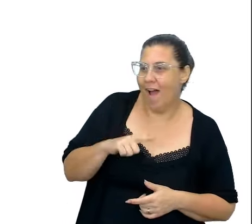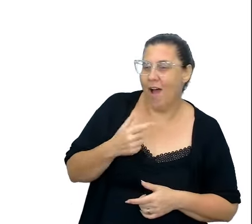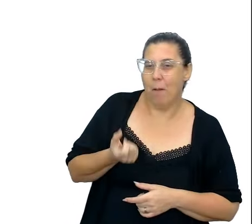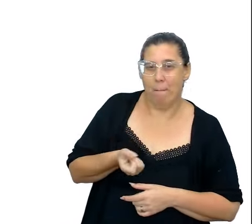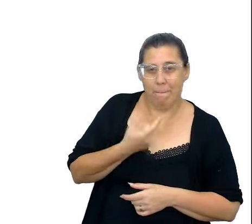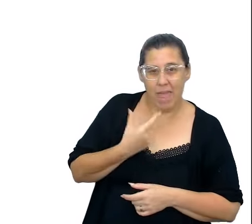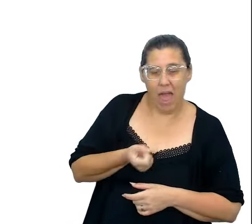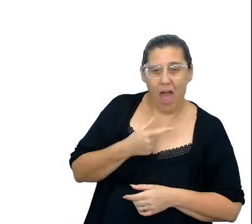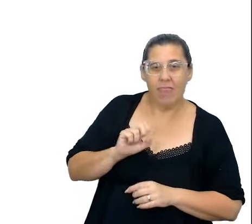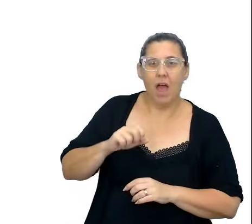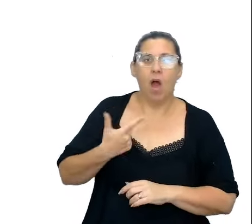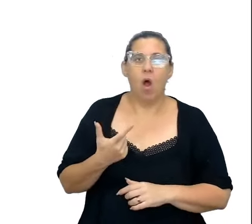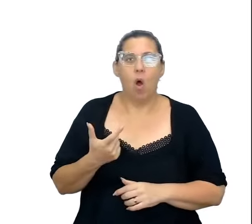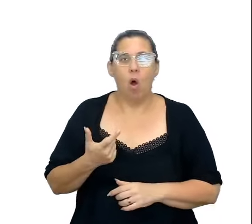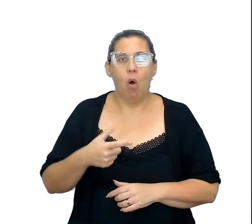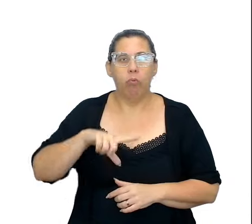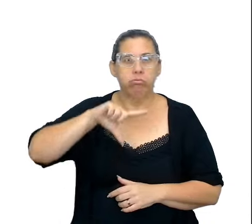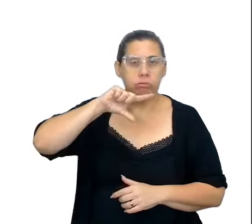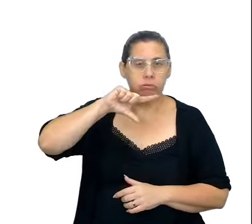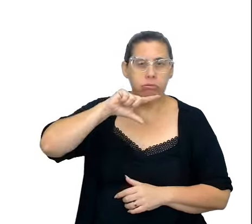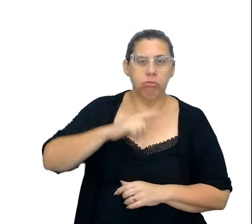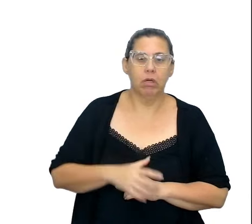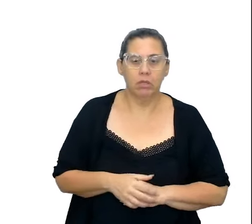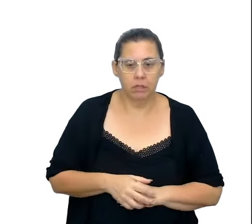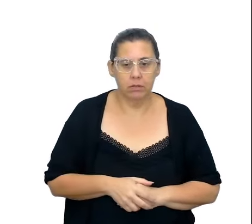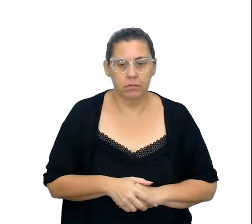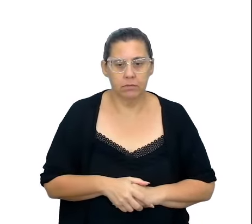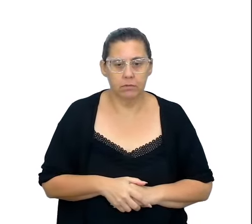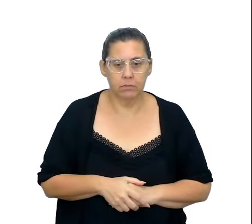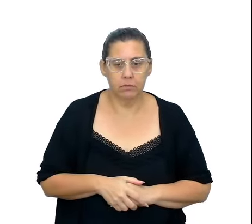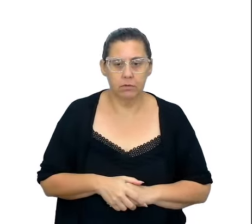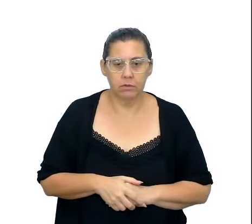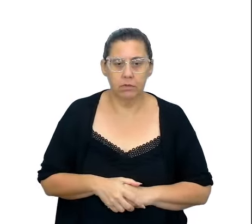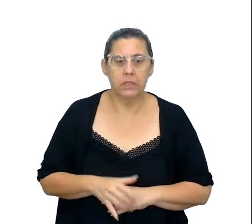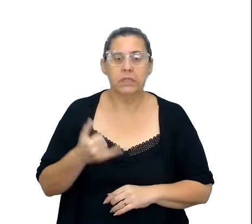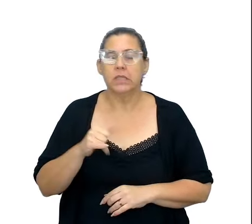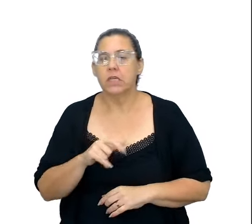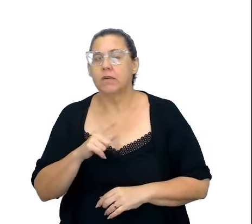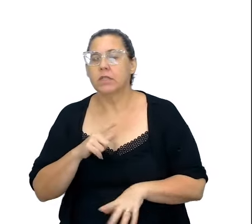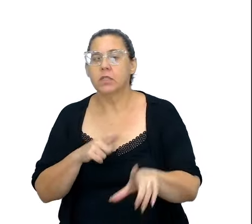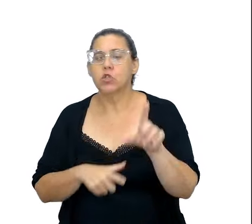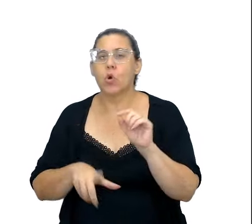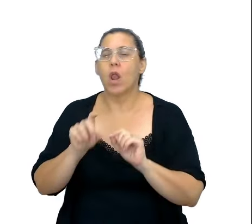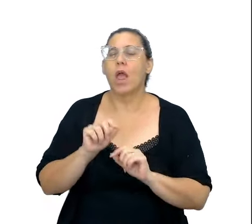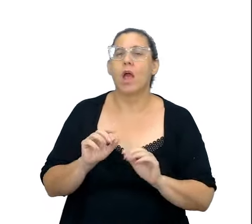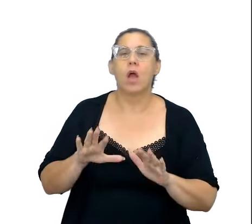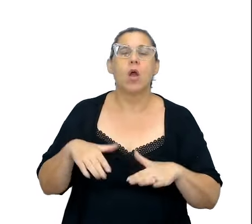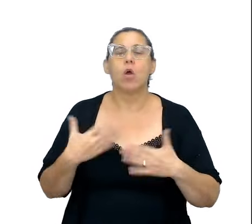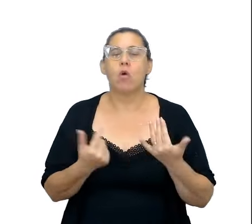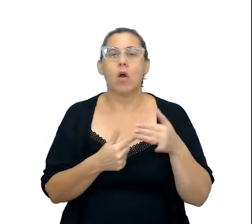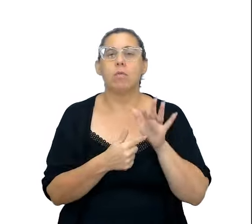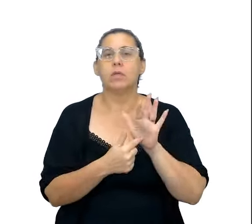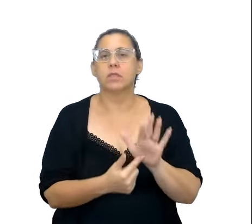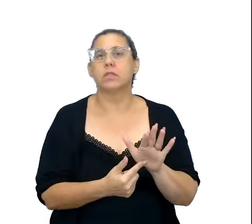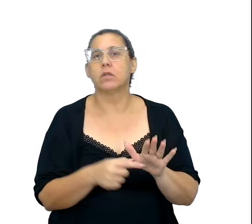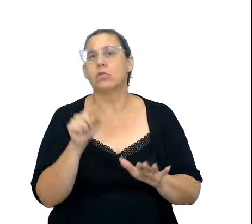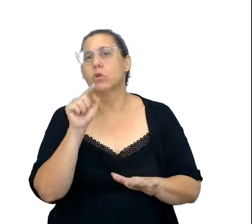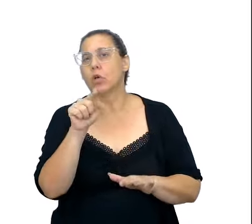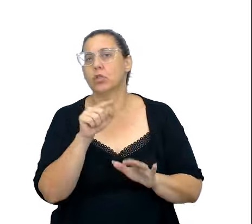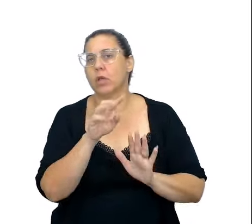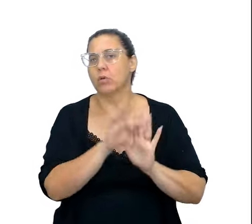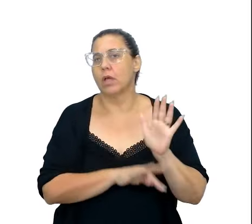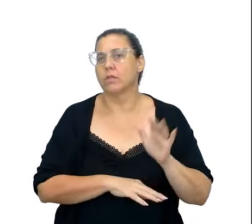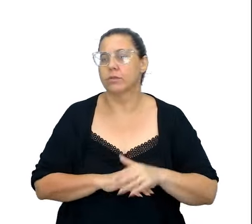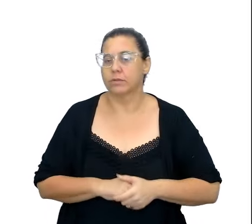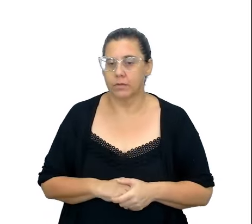dramática? Se tivesse de escolher, como seria a apresentação da sua